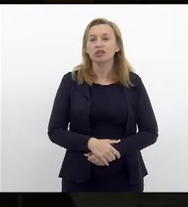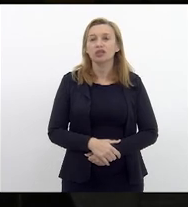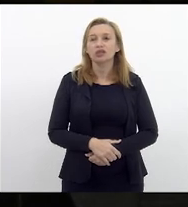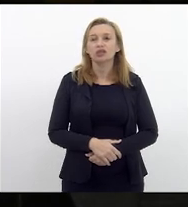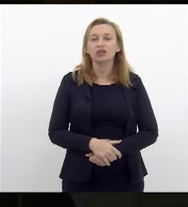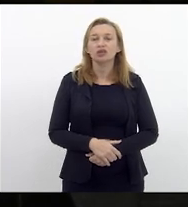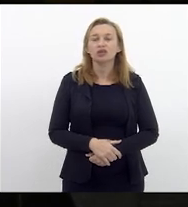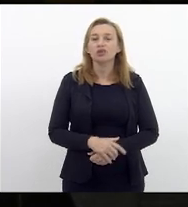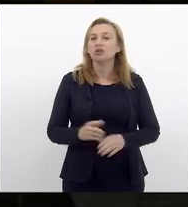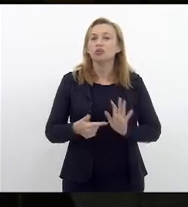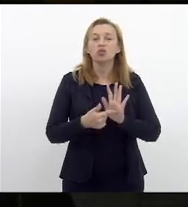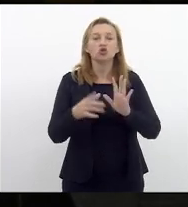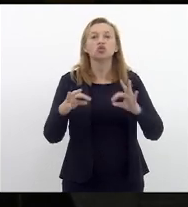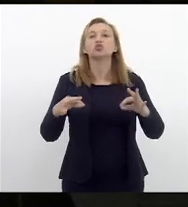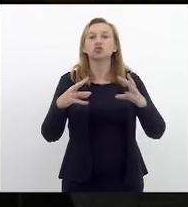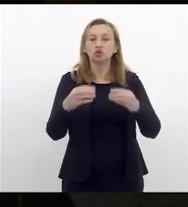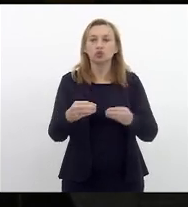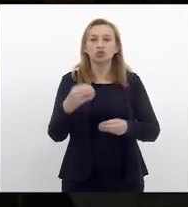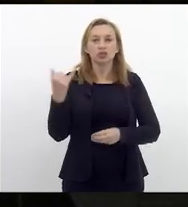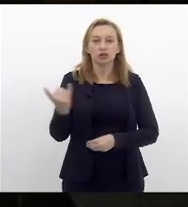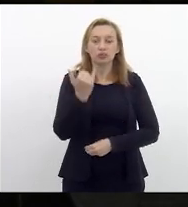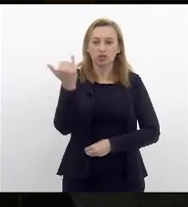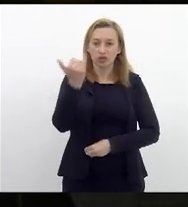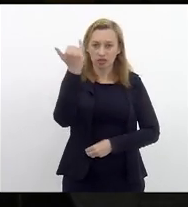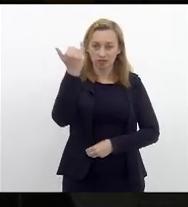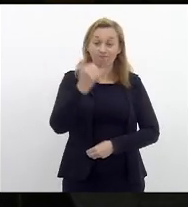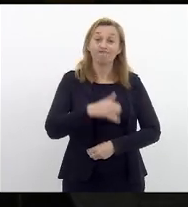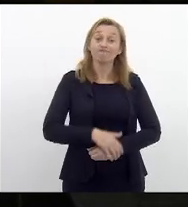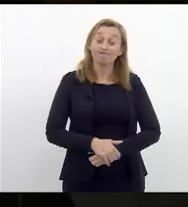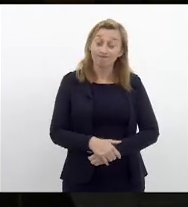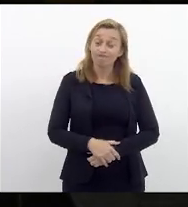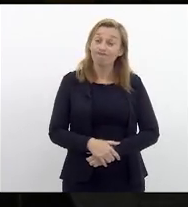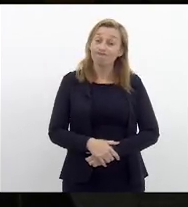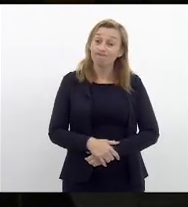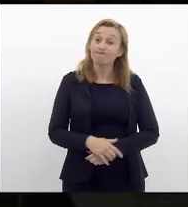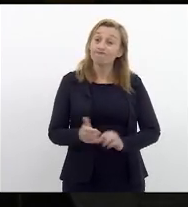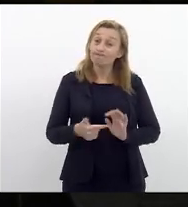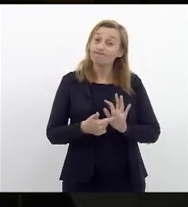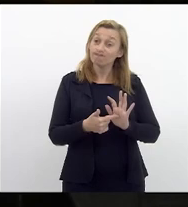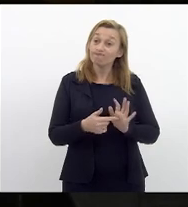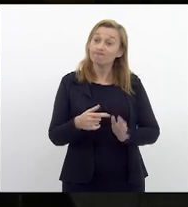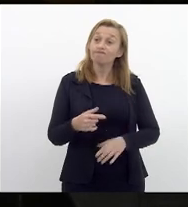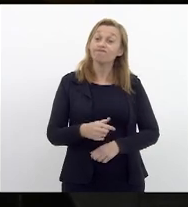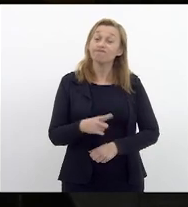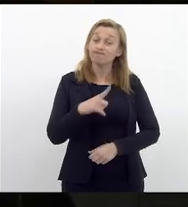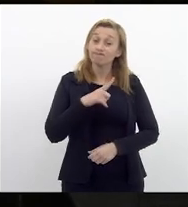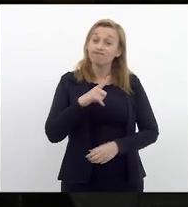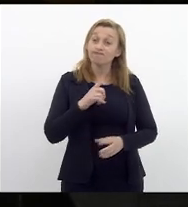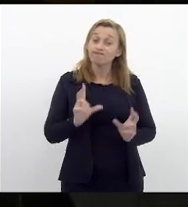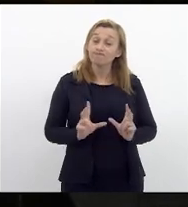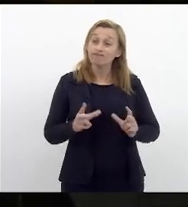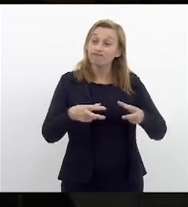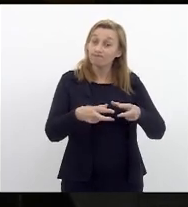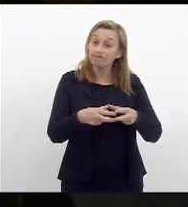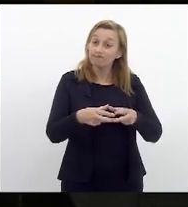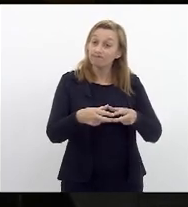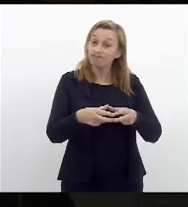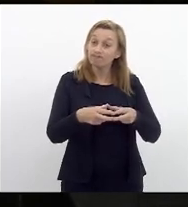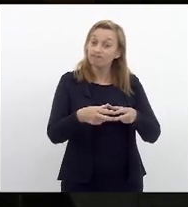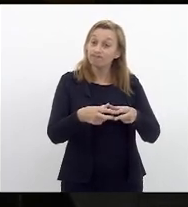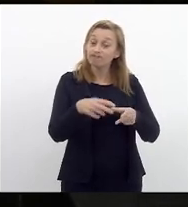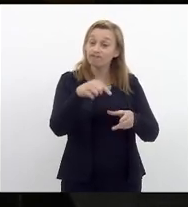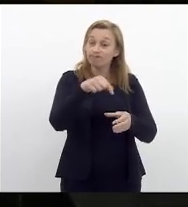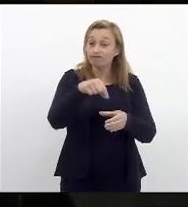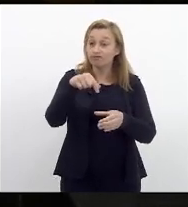define todos os requisitos necessários e ainda afirma que teria uma comissão de seleção